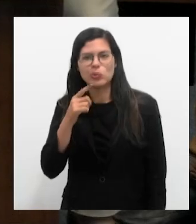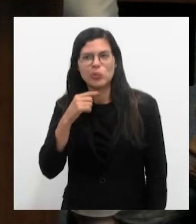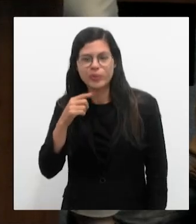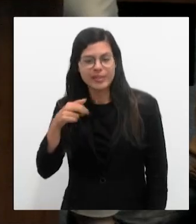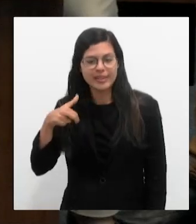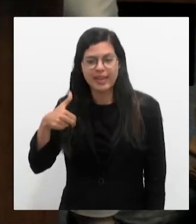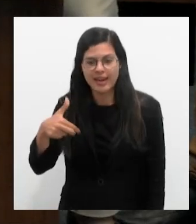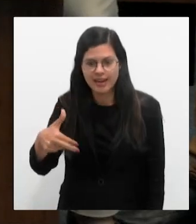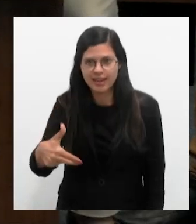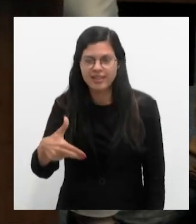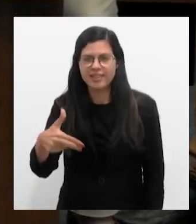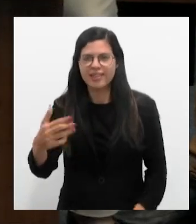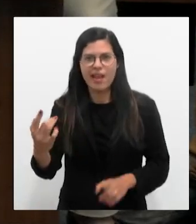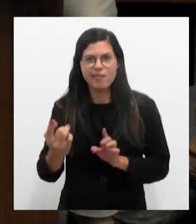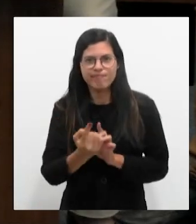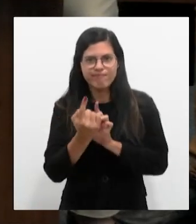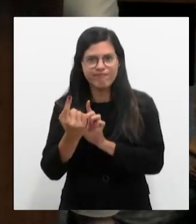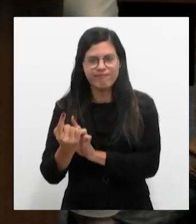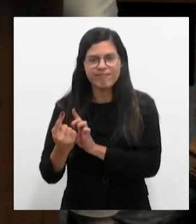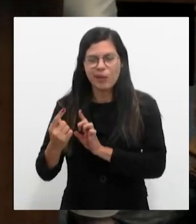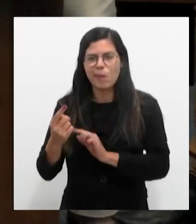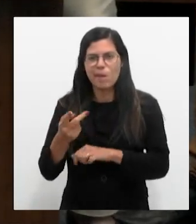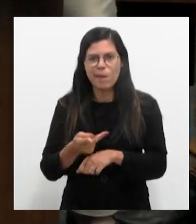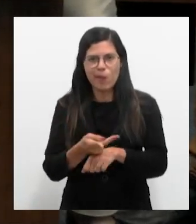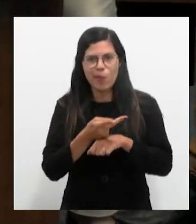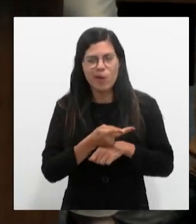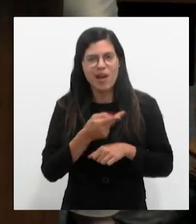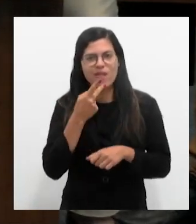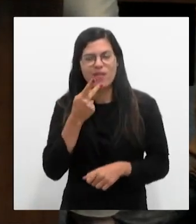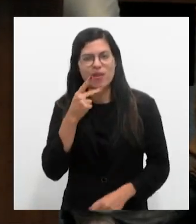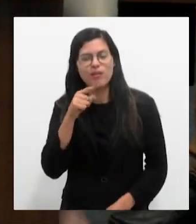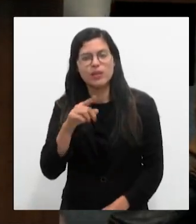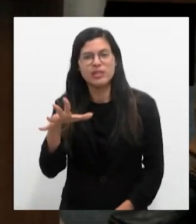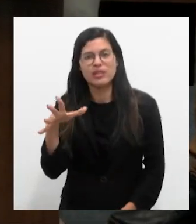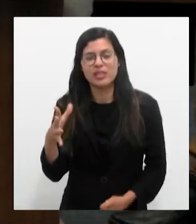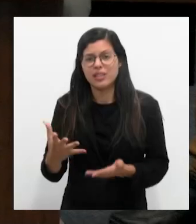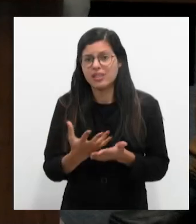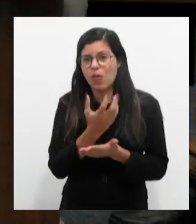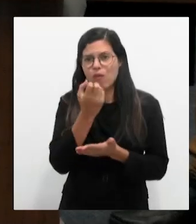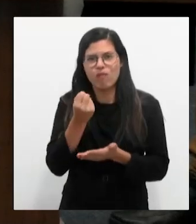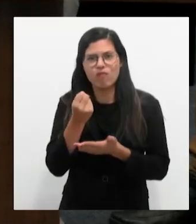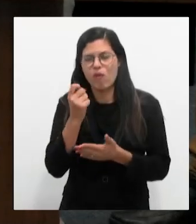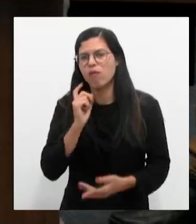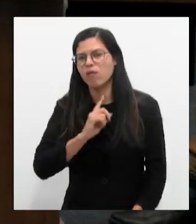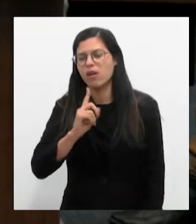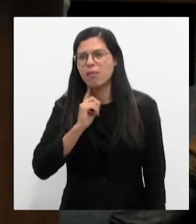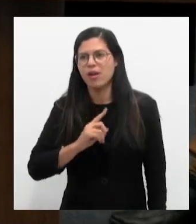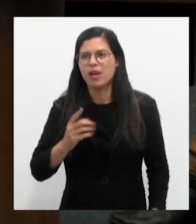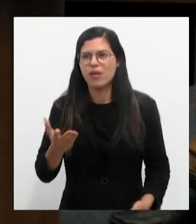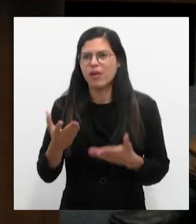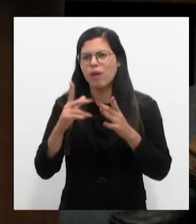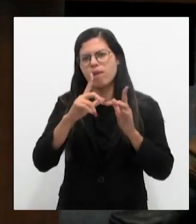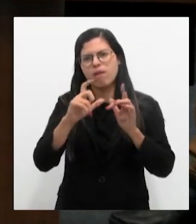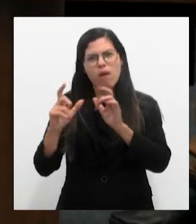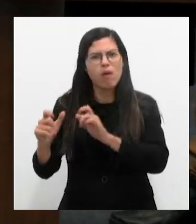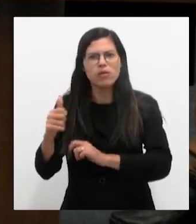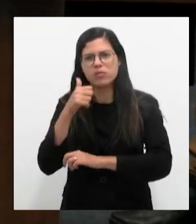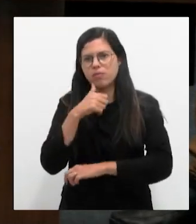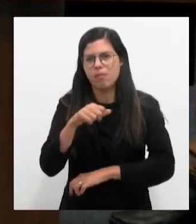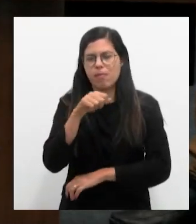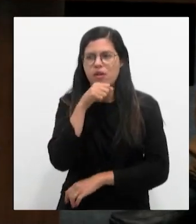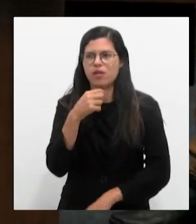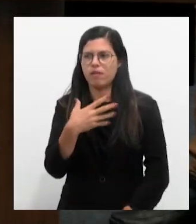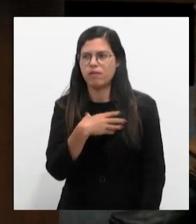flamenguistas viessem procurá-lo e dizer: você salvou o Flamengo, quero fazer uma foto. Vinha mãe,